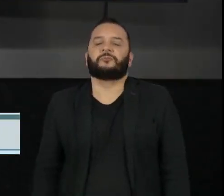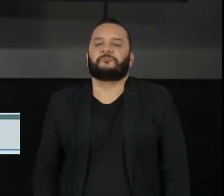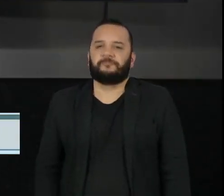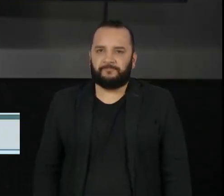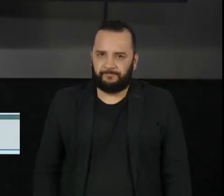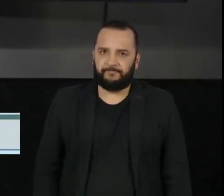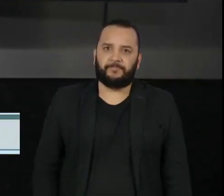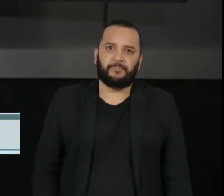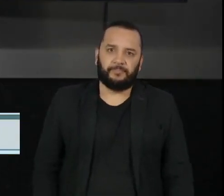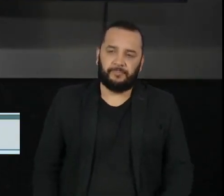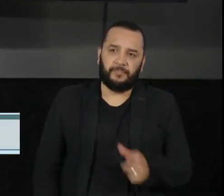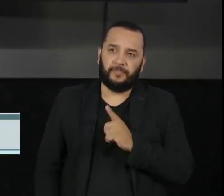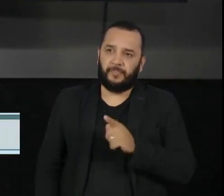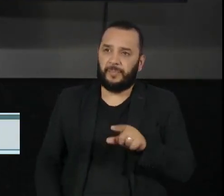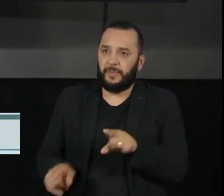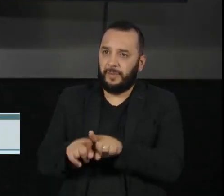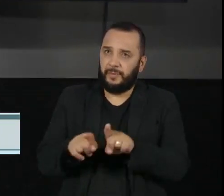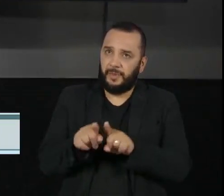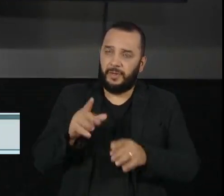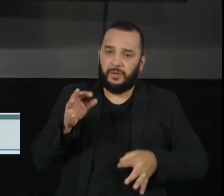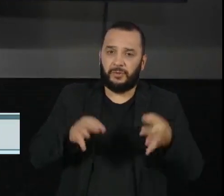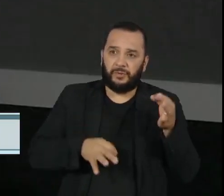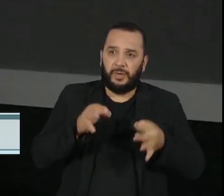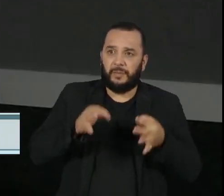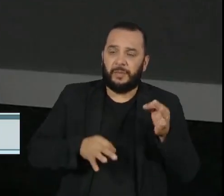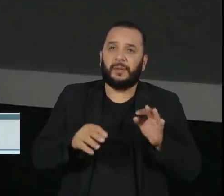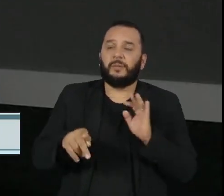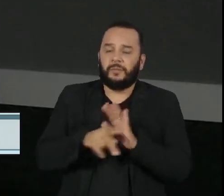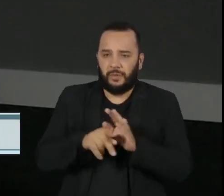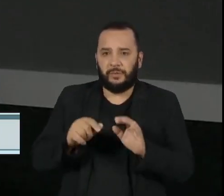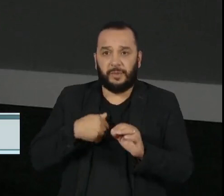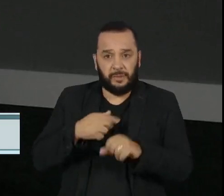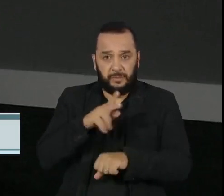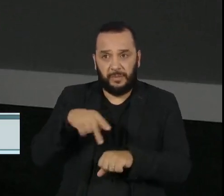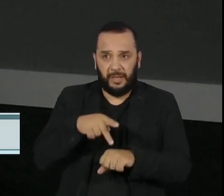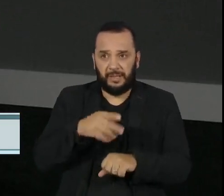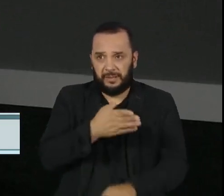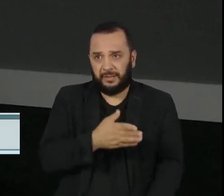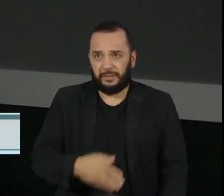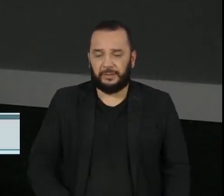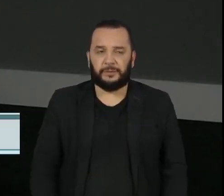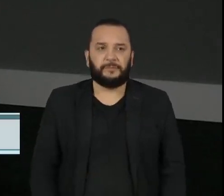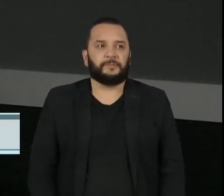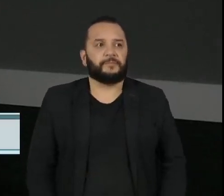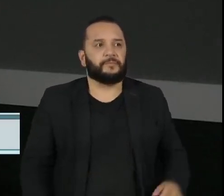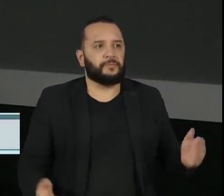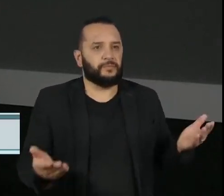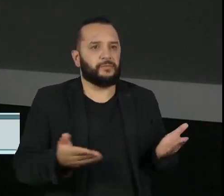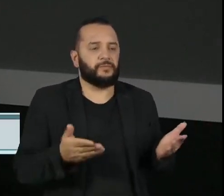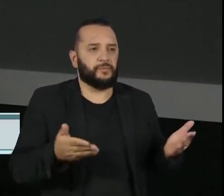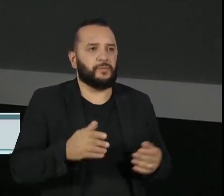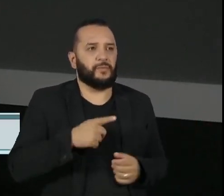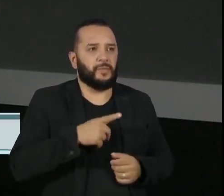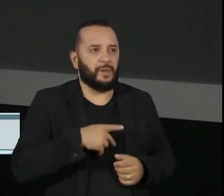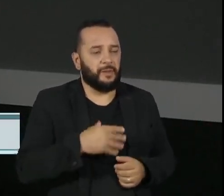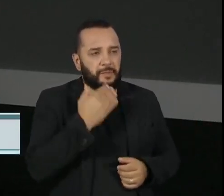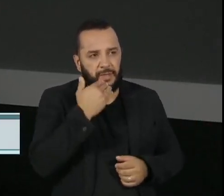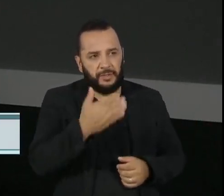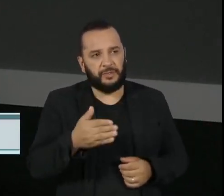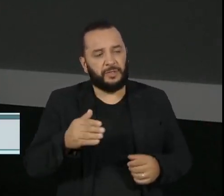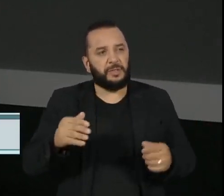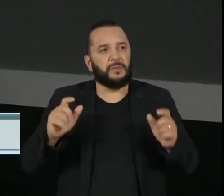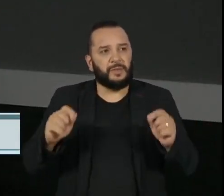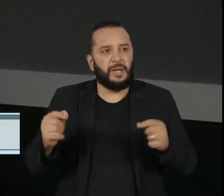há também o julgamento do próprio Estado. A gente tem hoje um apelo por um